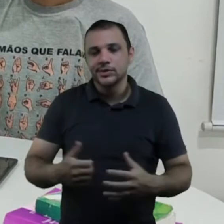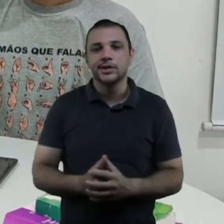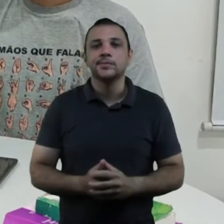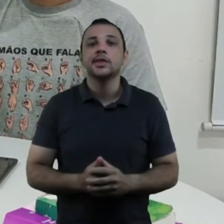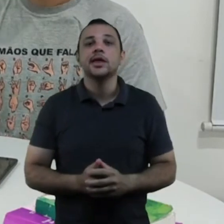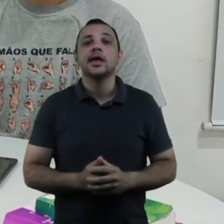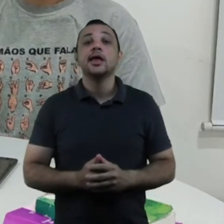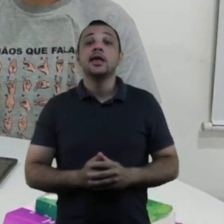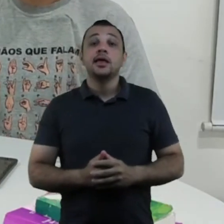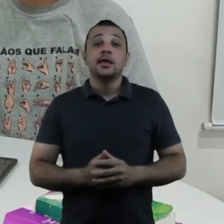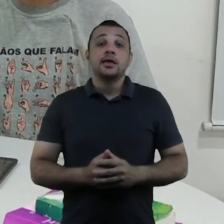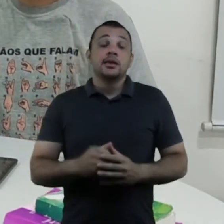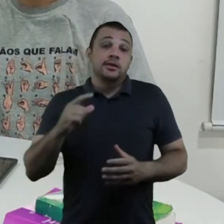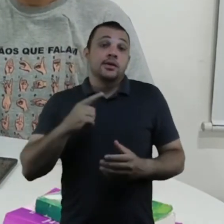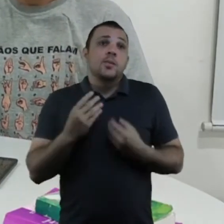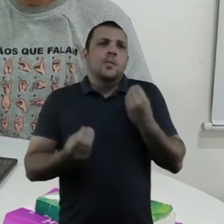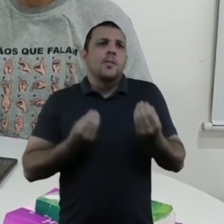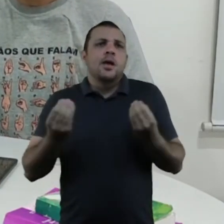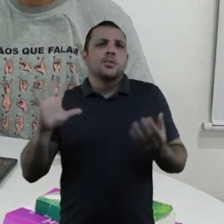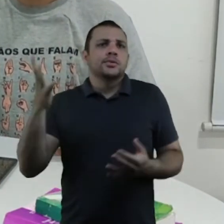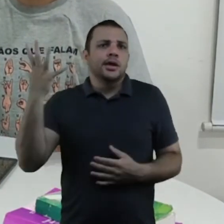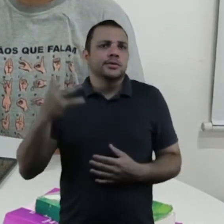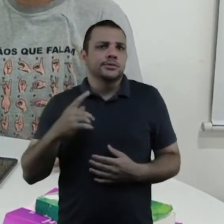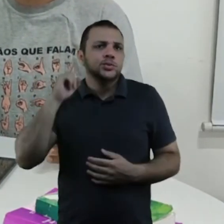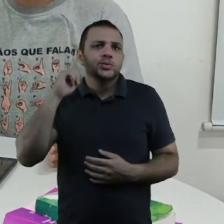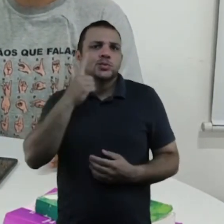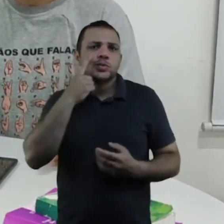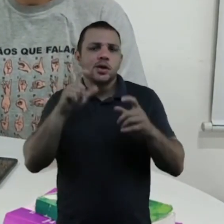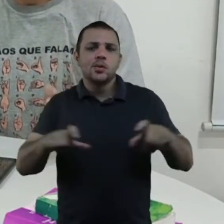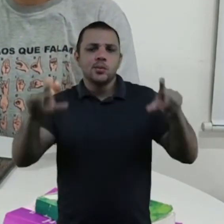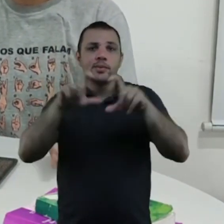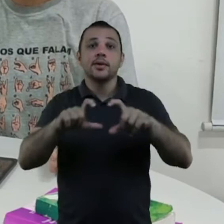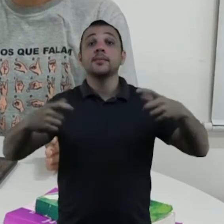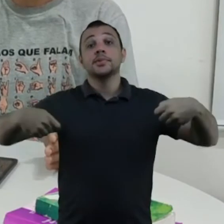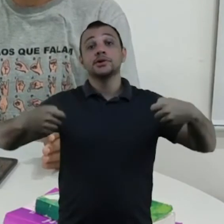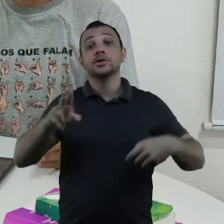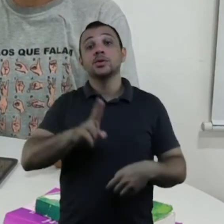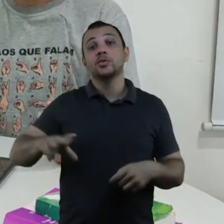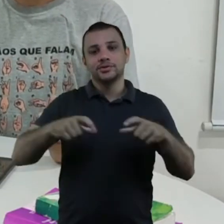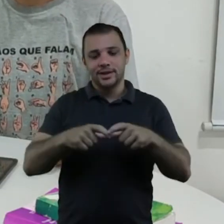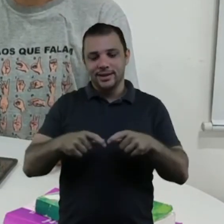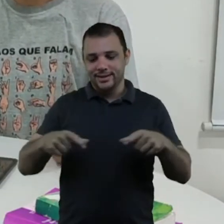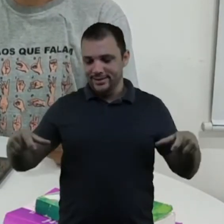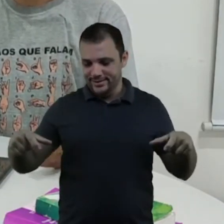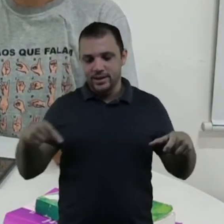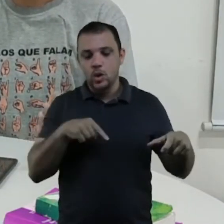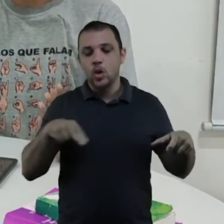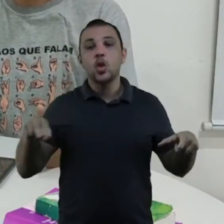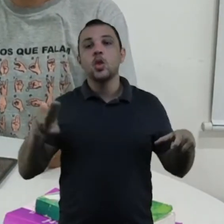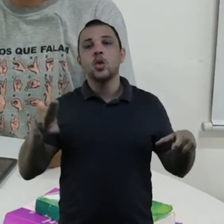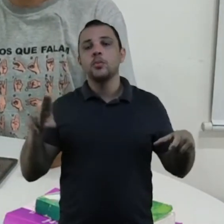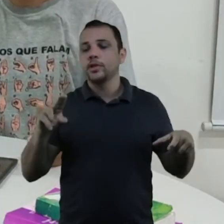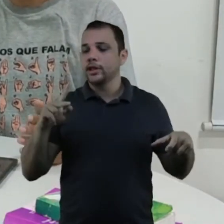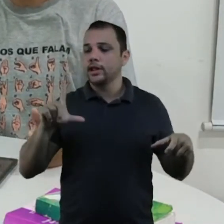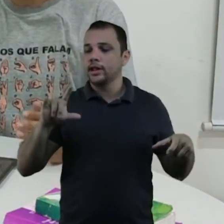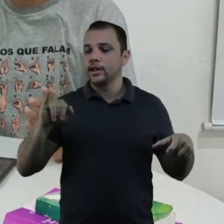permissão, doutora, vou mencionar um pouquinho desse tipo de situação. Nesse caso, se faz uso de um recurso chamado